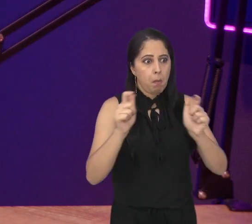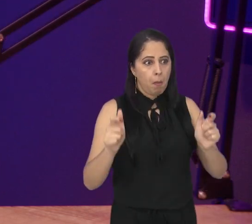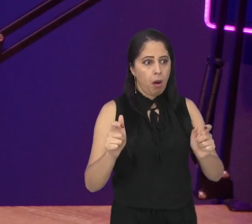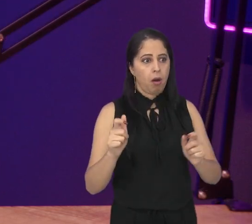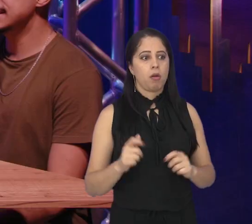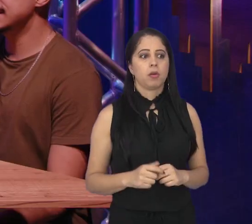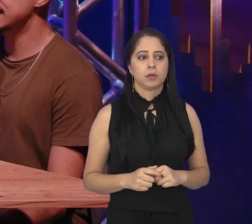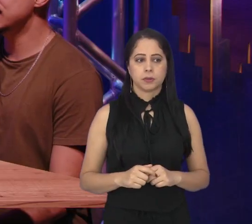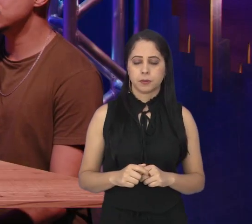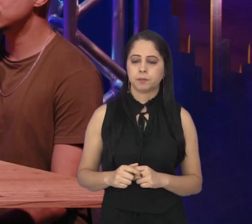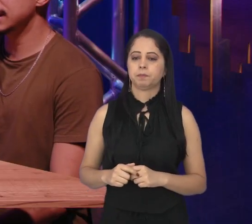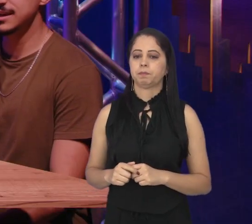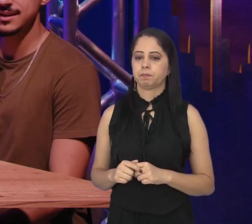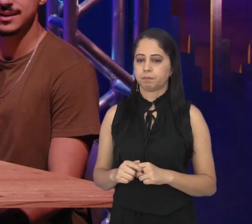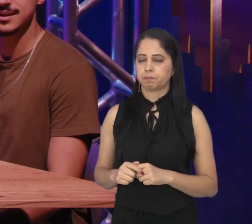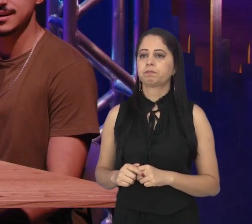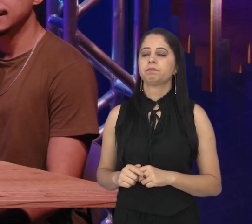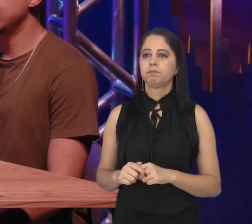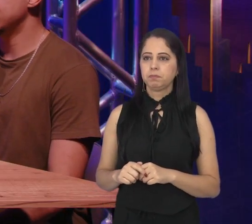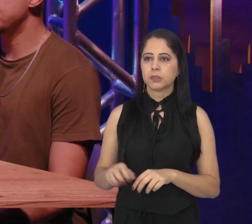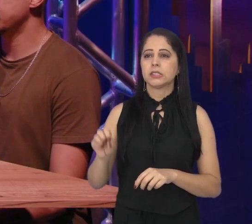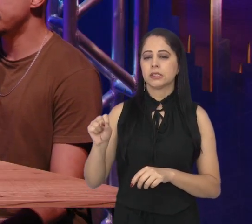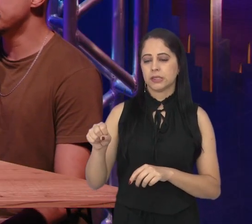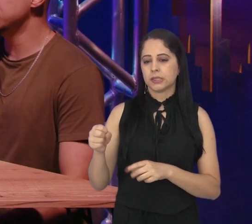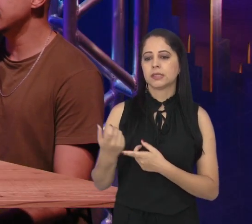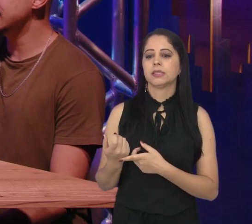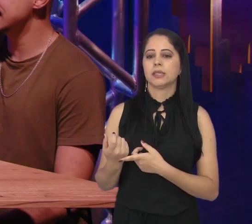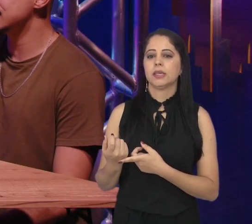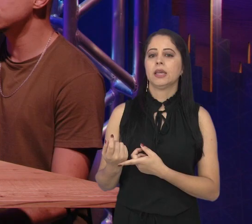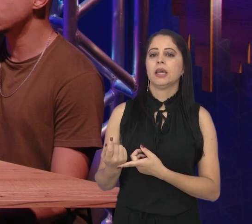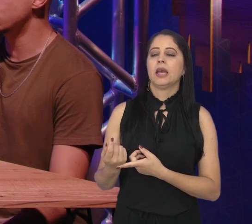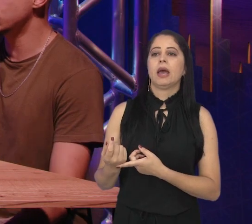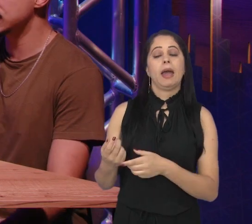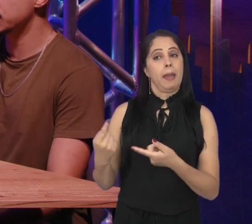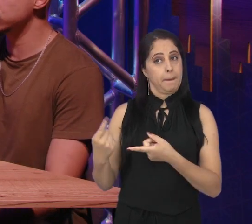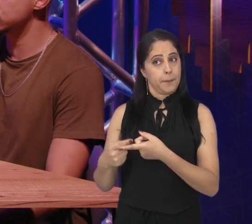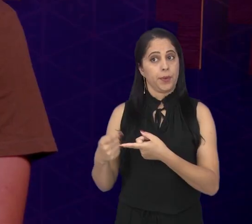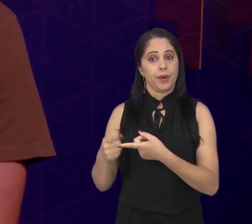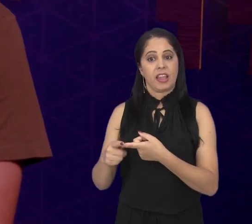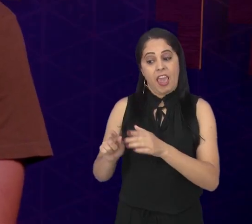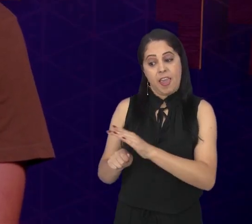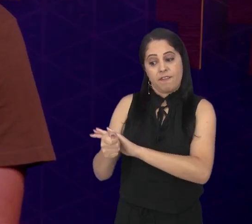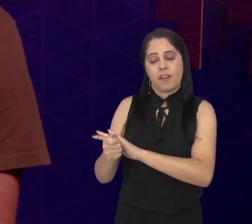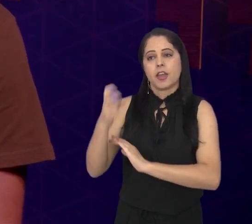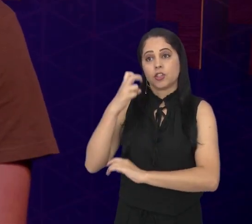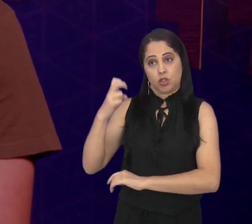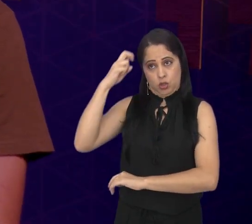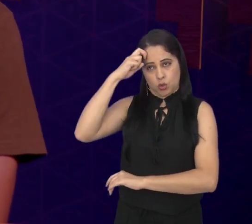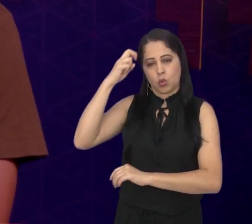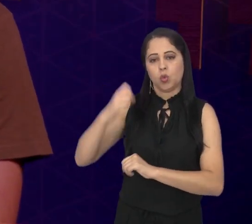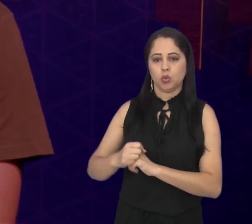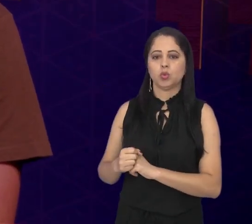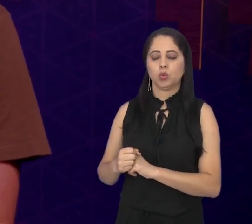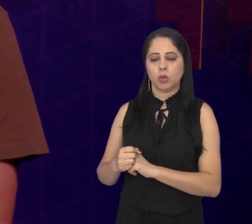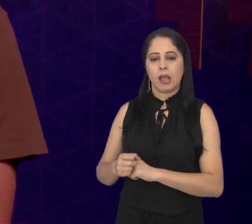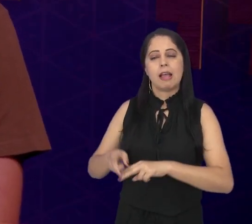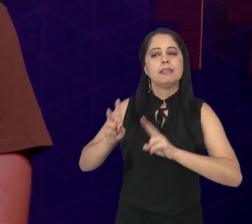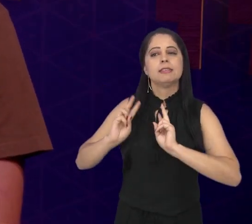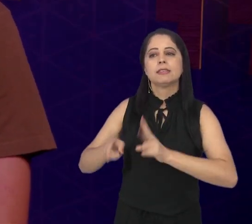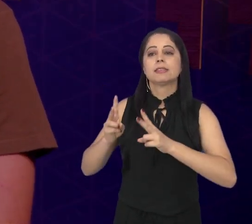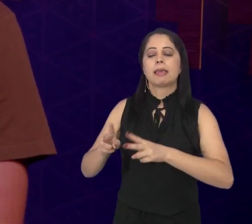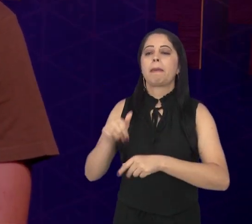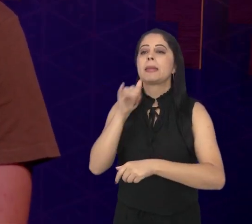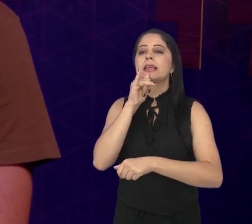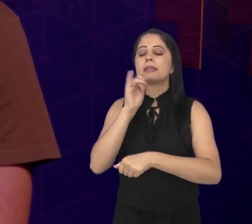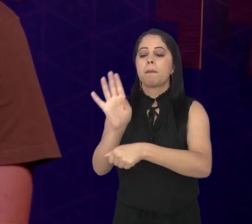grande. E isso tem muita relação com as produções culturais. Sempre que a gente